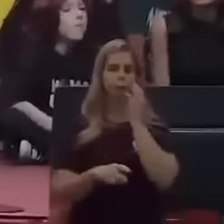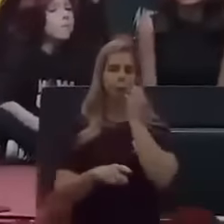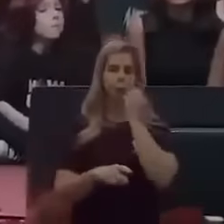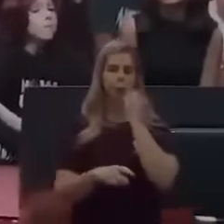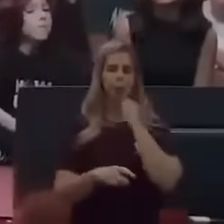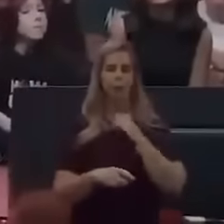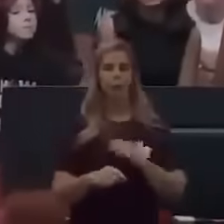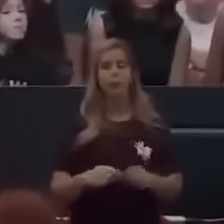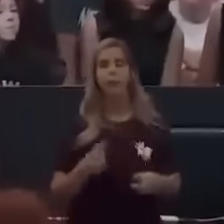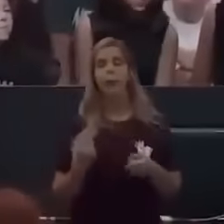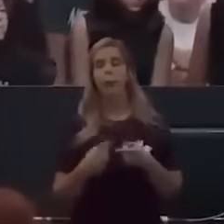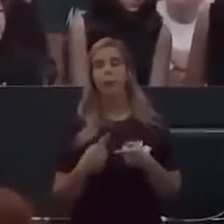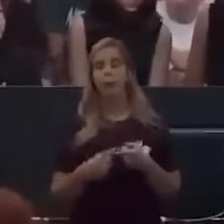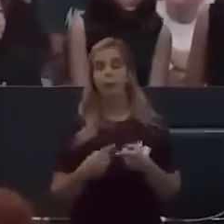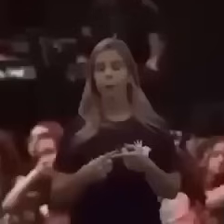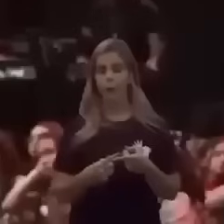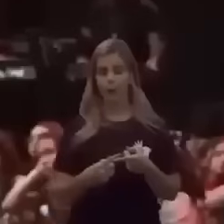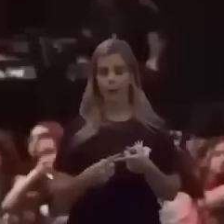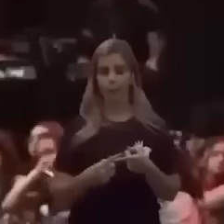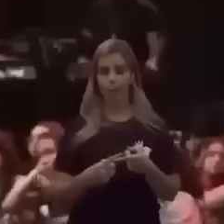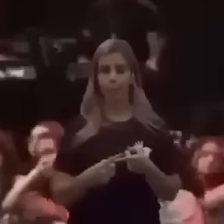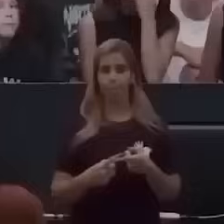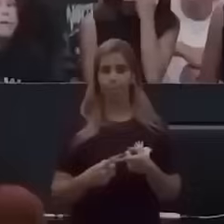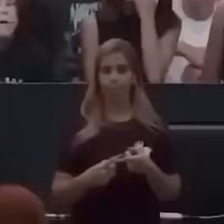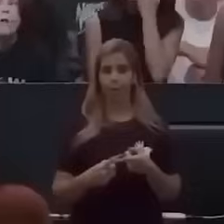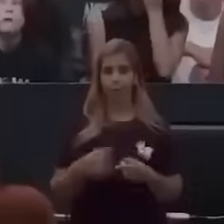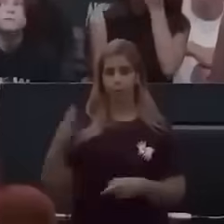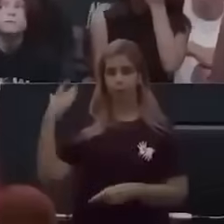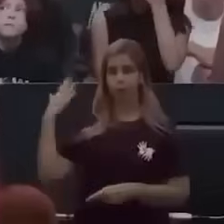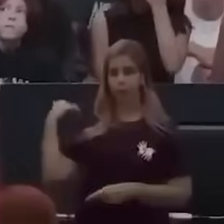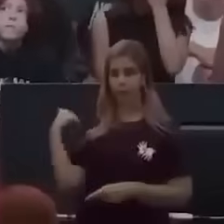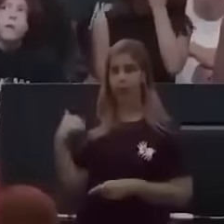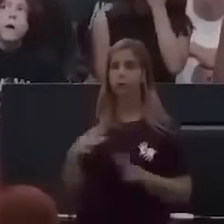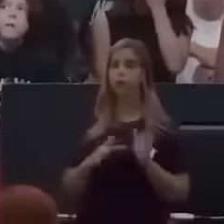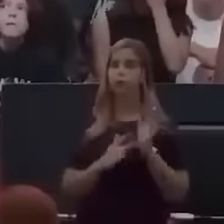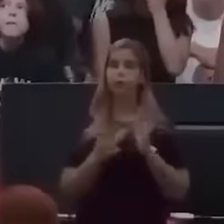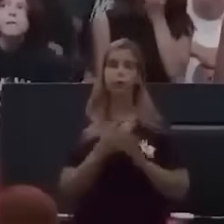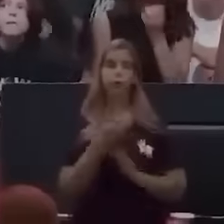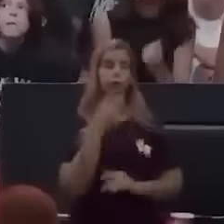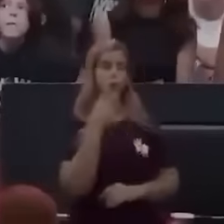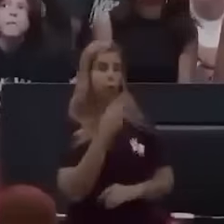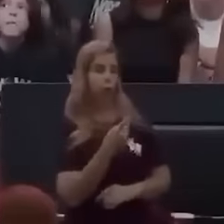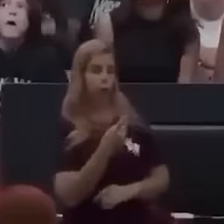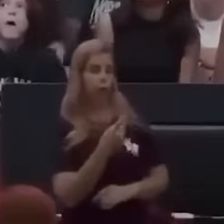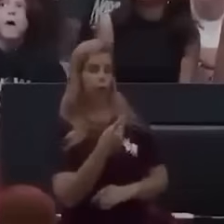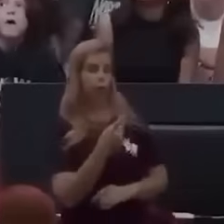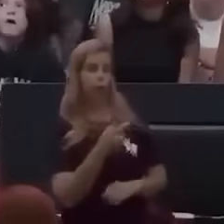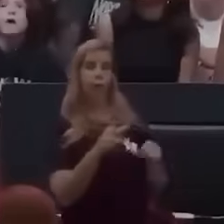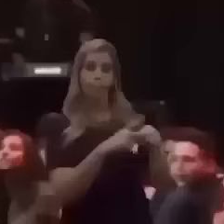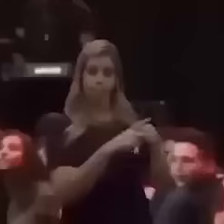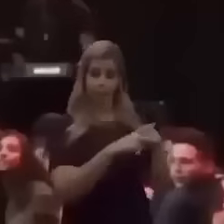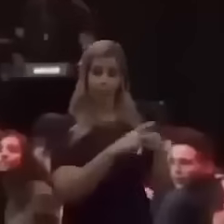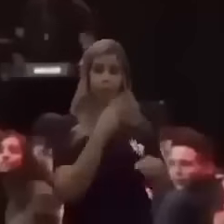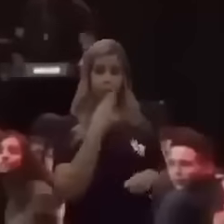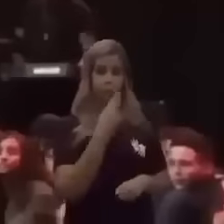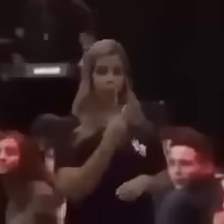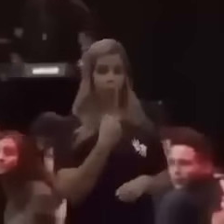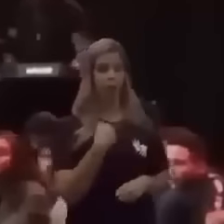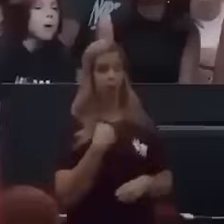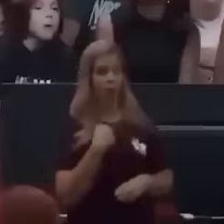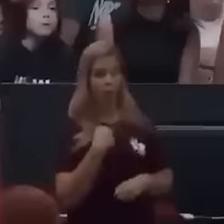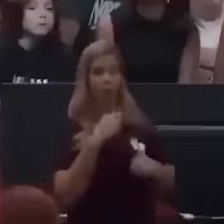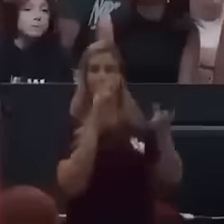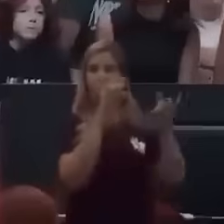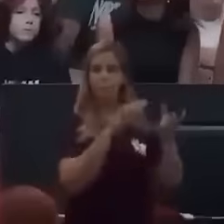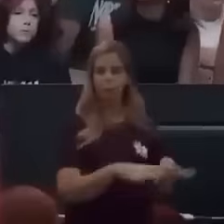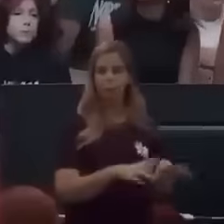Porque lá atrás o Pedro havia dito assim: ainda que todos te abandonem, eu jamais. Sabe o que o Pedro havia